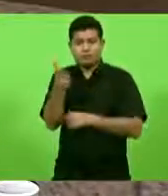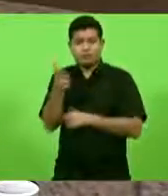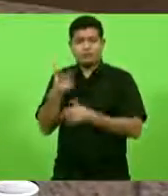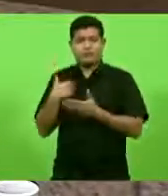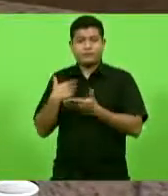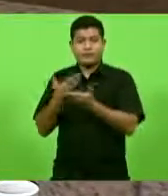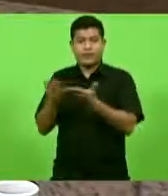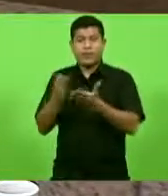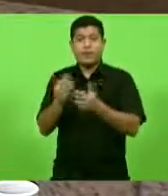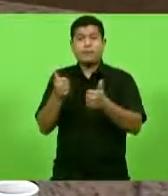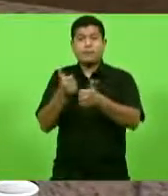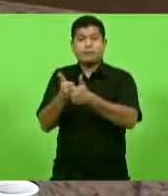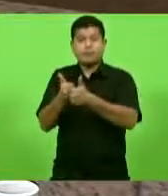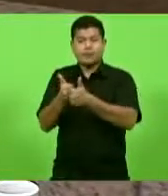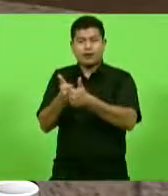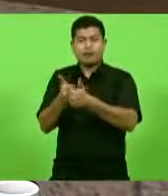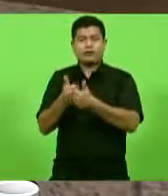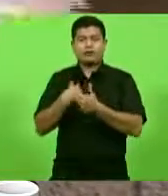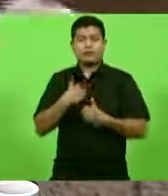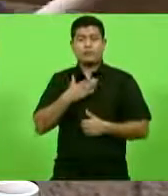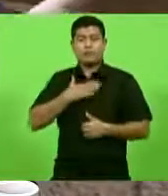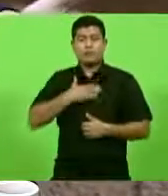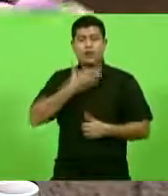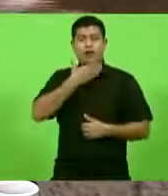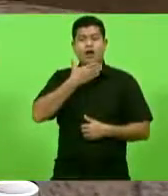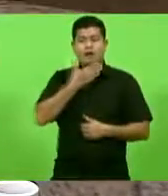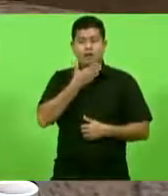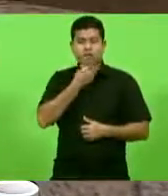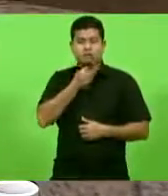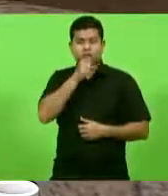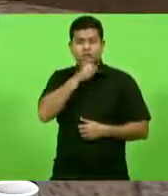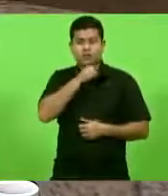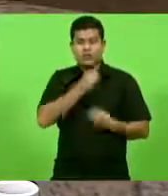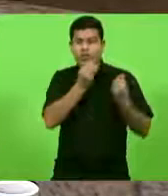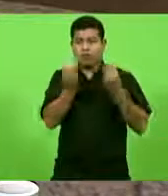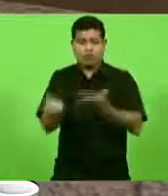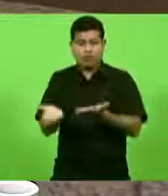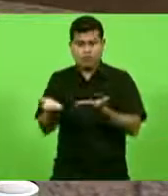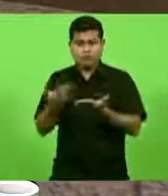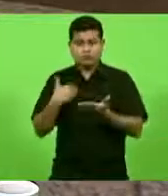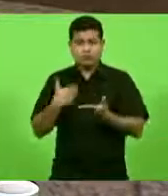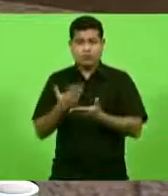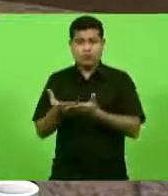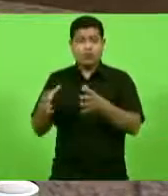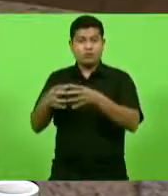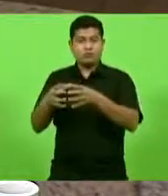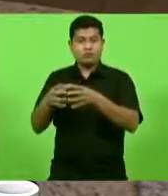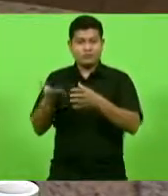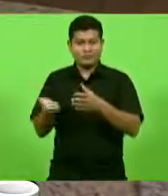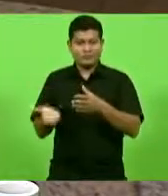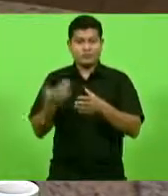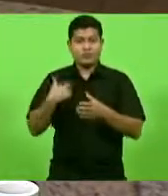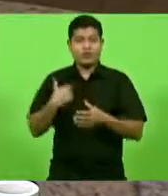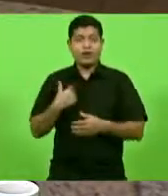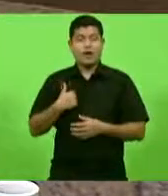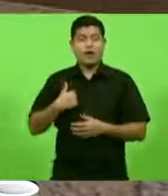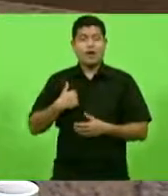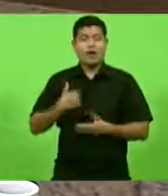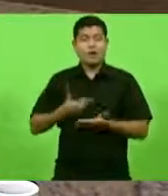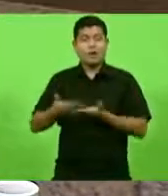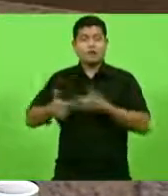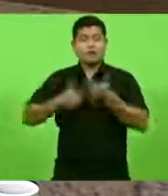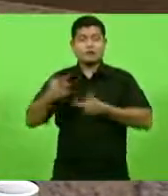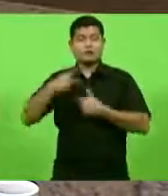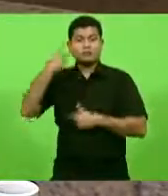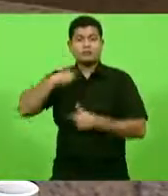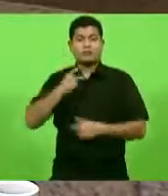terreno que foi doado pelo meu avô, e eu morando na frente da 470. Quando eu comecei minha trajetória política, eu comecei como presidente de